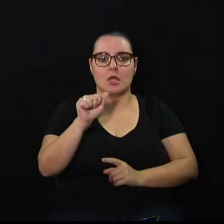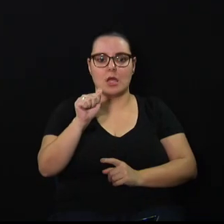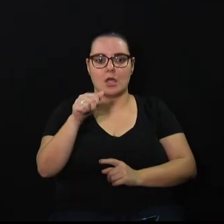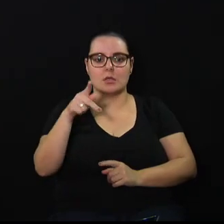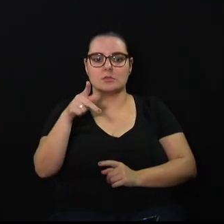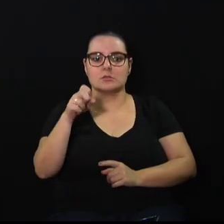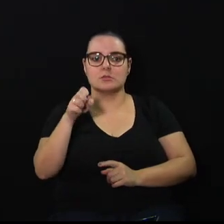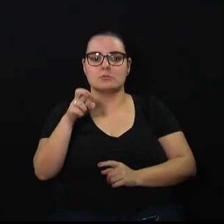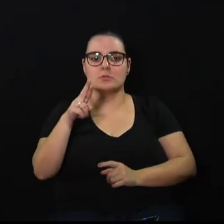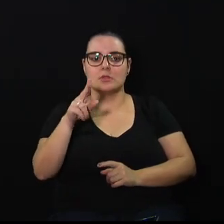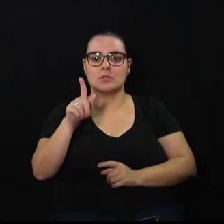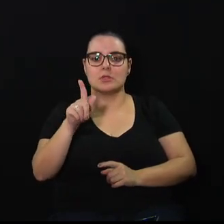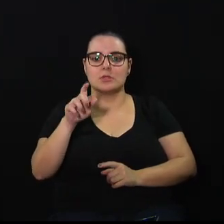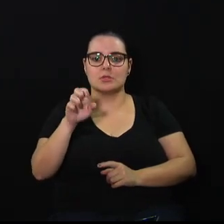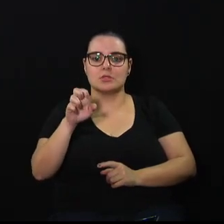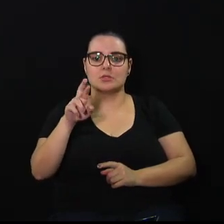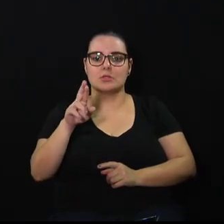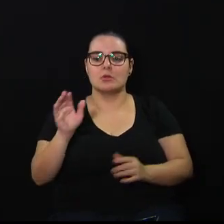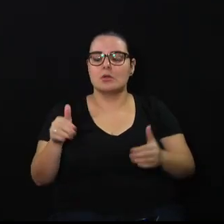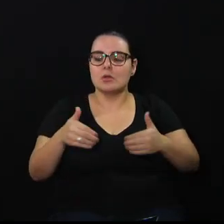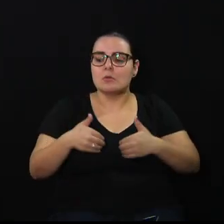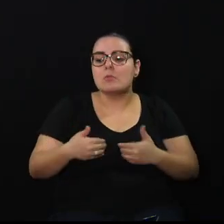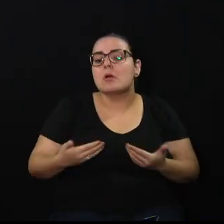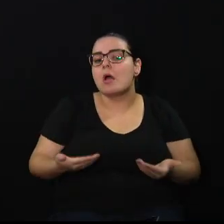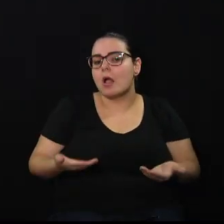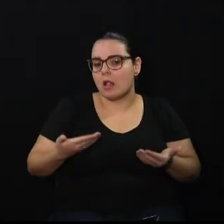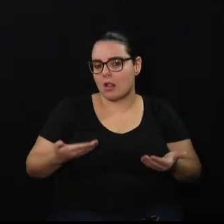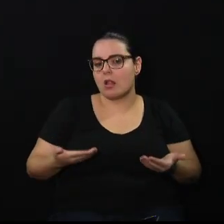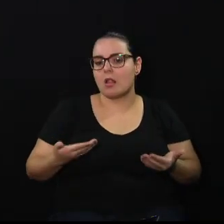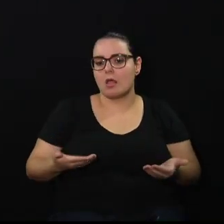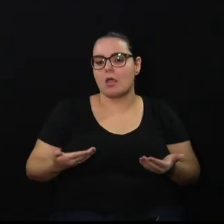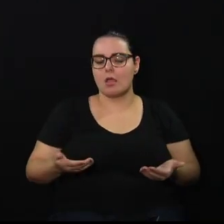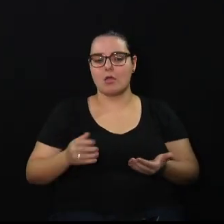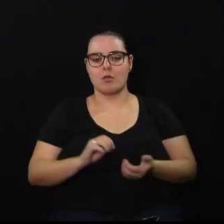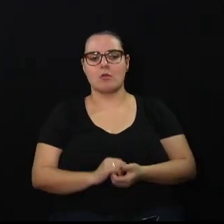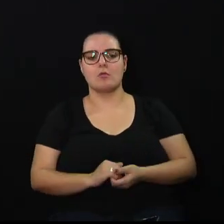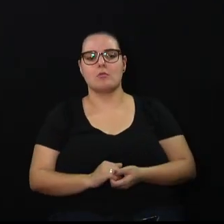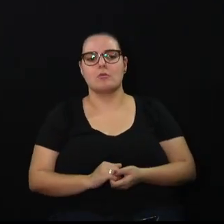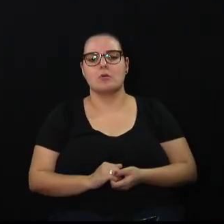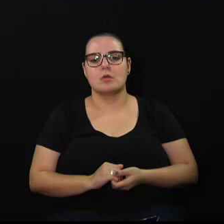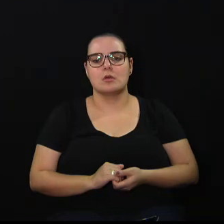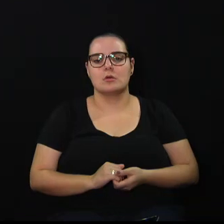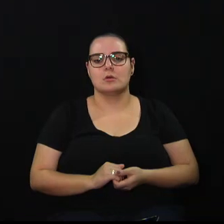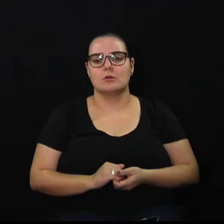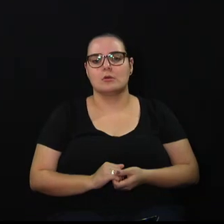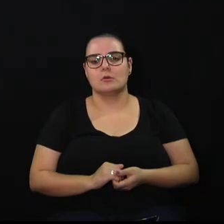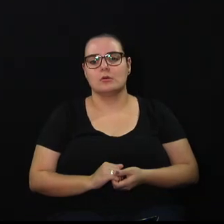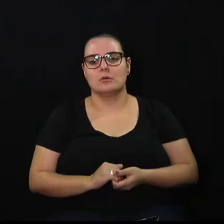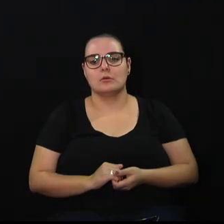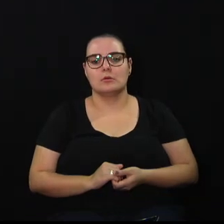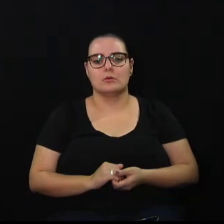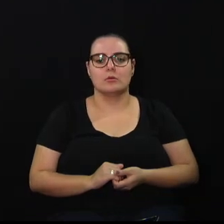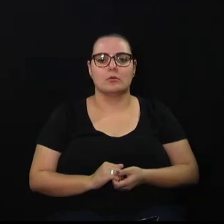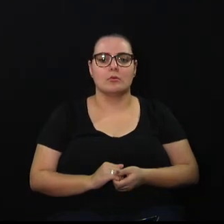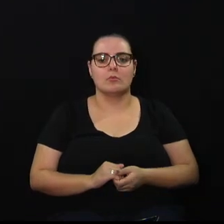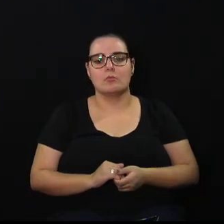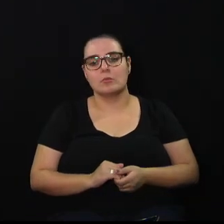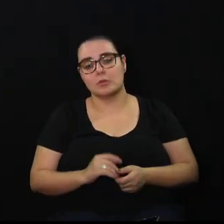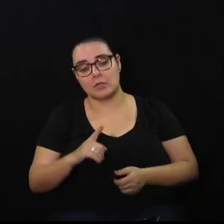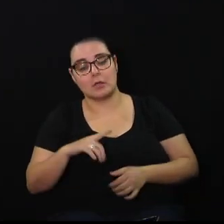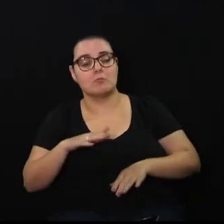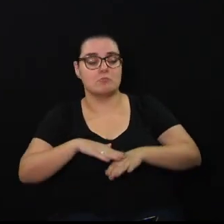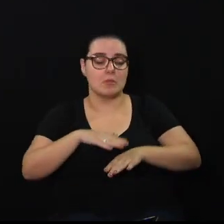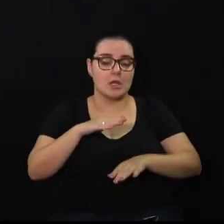como autismo mais leve um autismo mas é com mais funcionalidade então